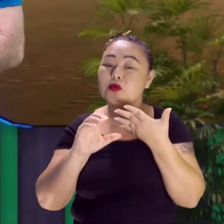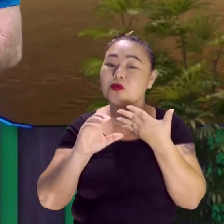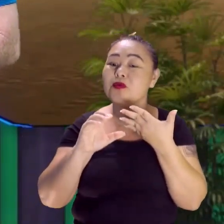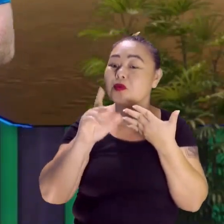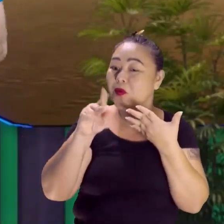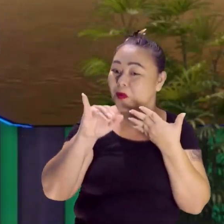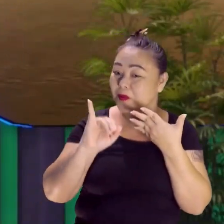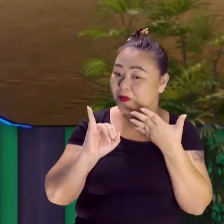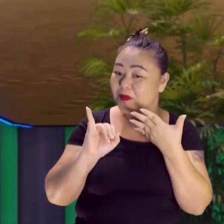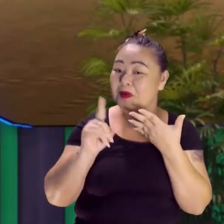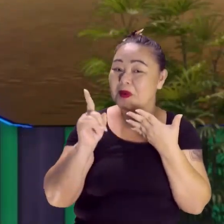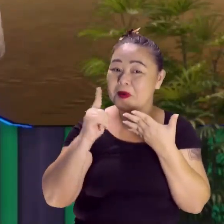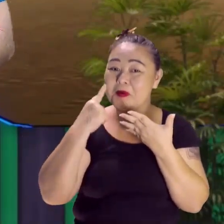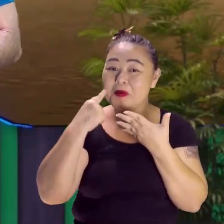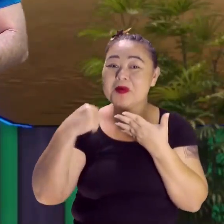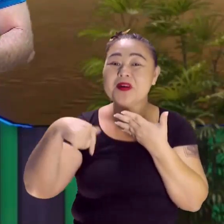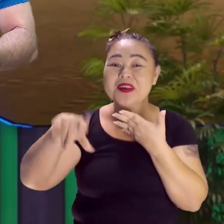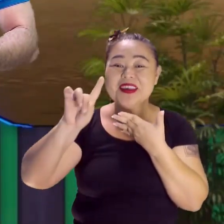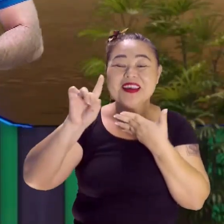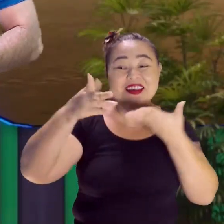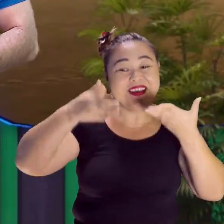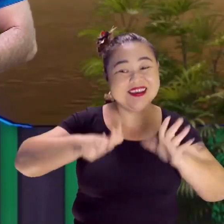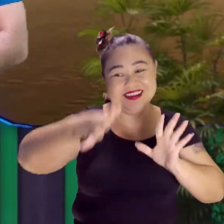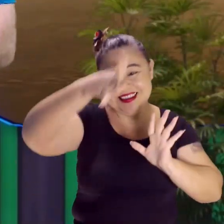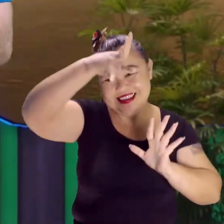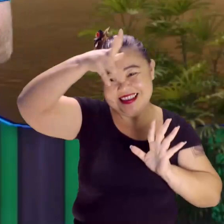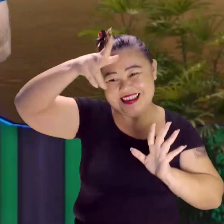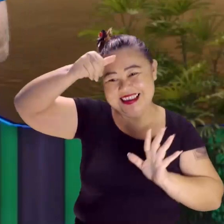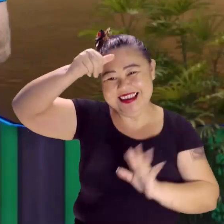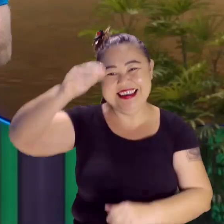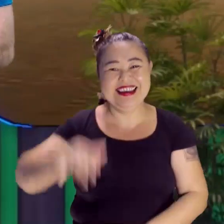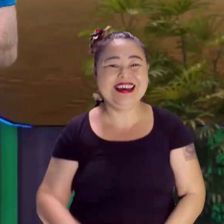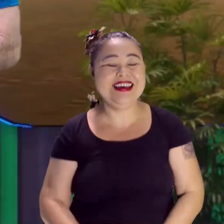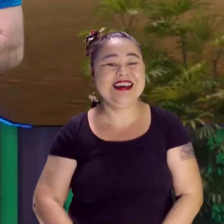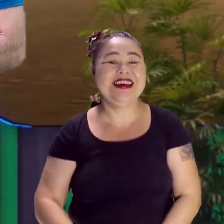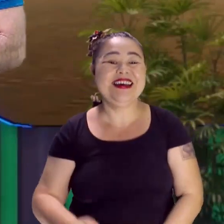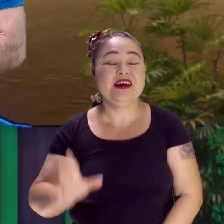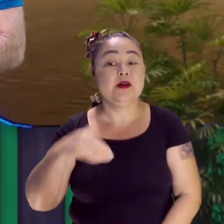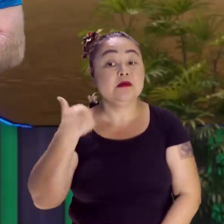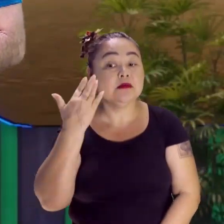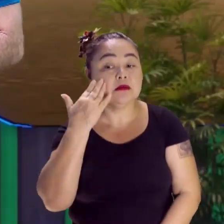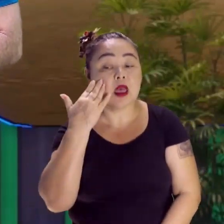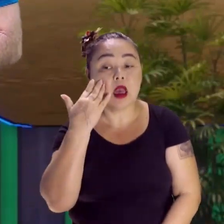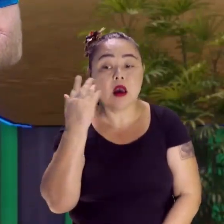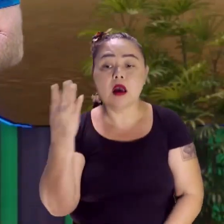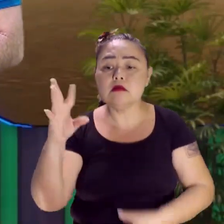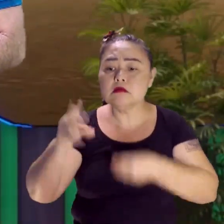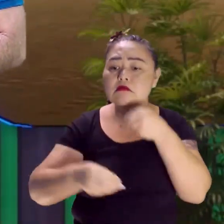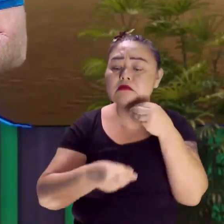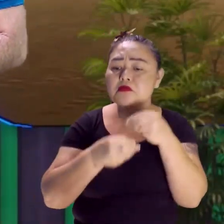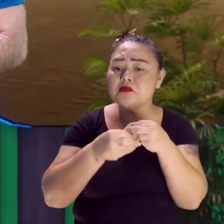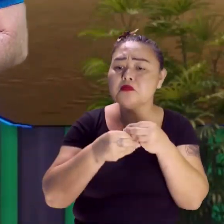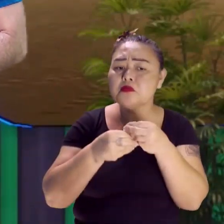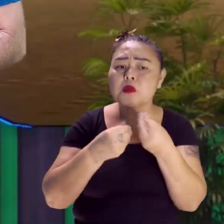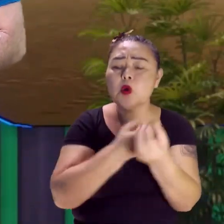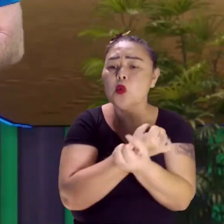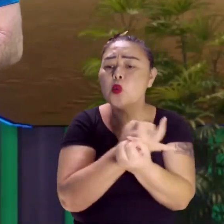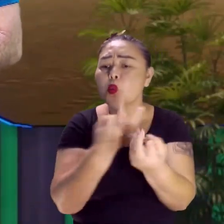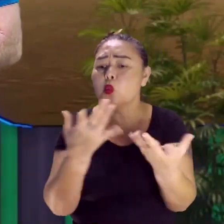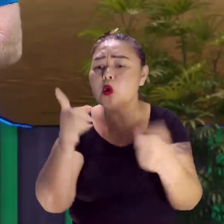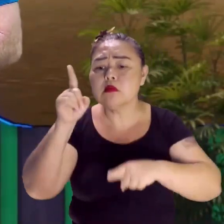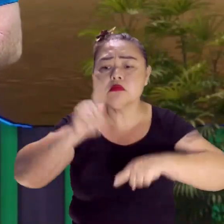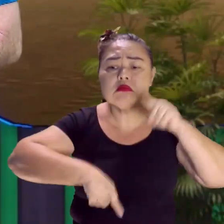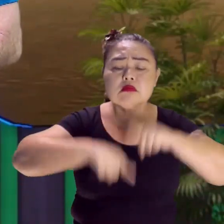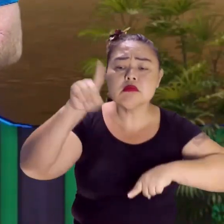tá vendo É isso aí então para te ver o valor agregado e a quantidade de produtos